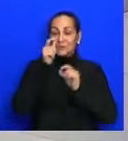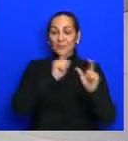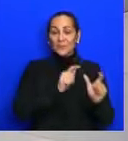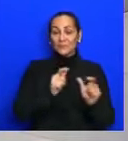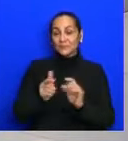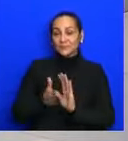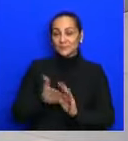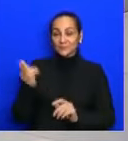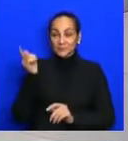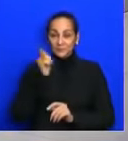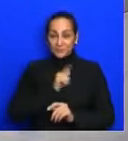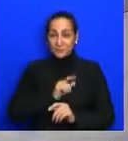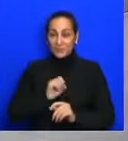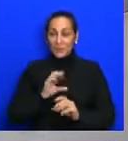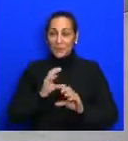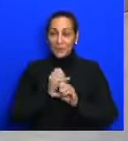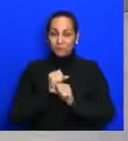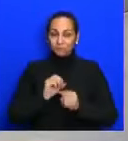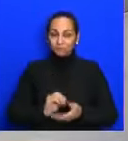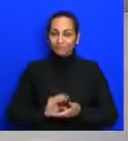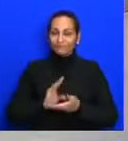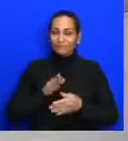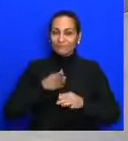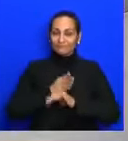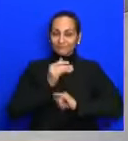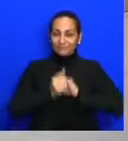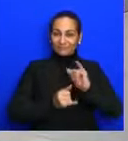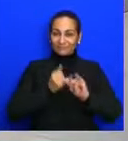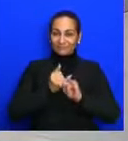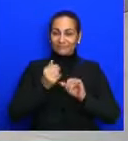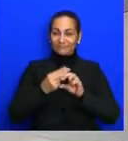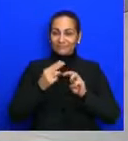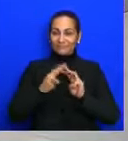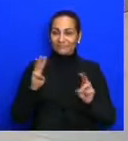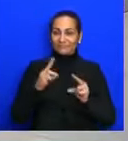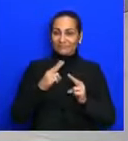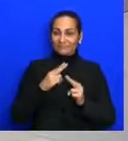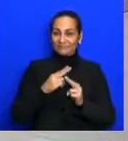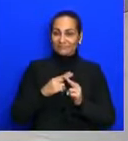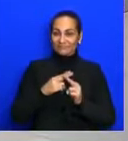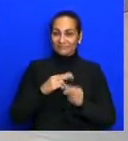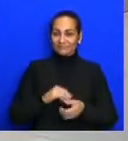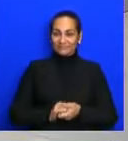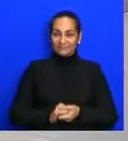saber de onde são as apostas premiadas ou se o prêmio está acumulado acessando loterias.caixa.gov.br.